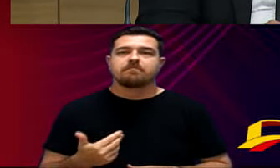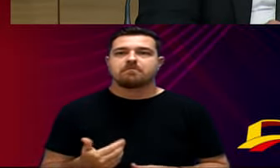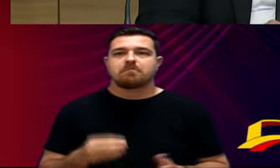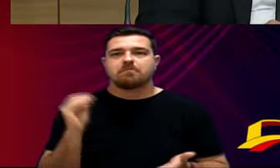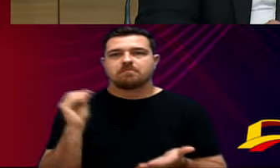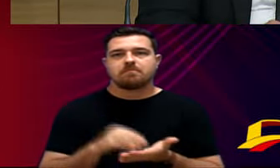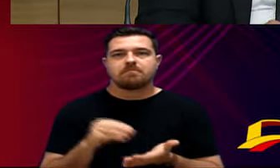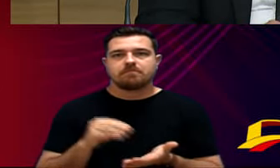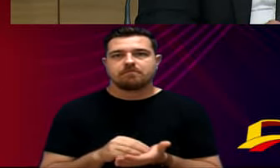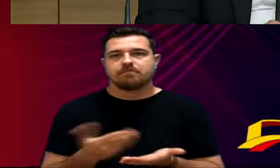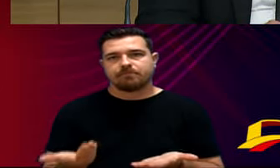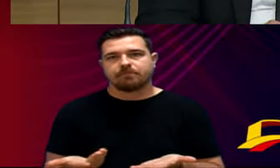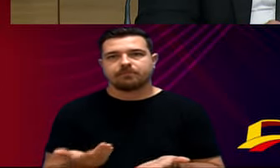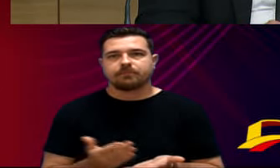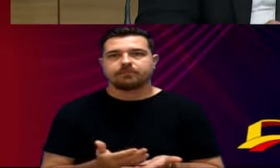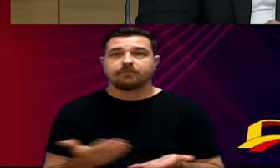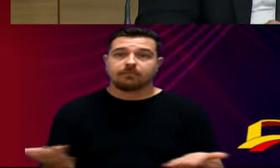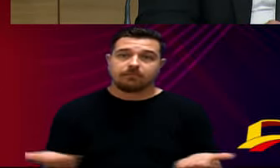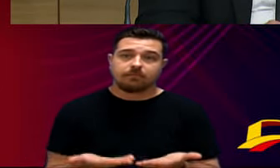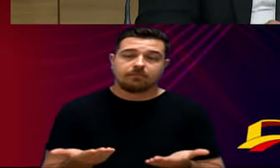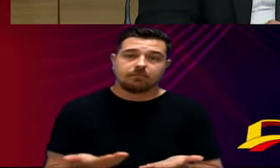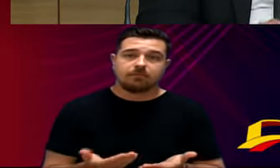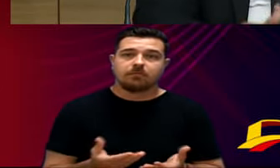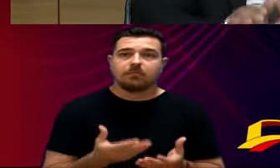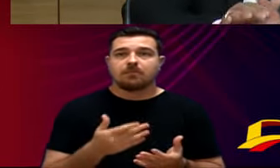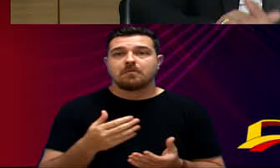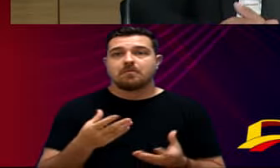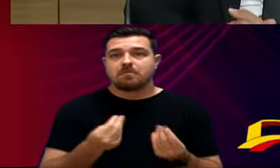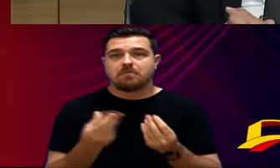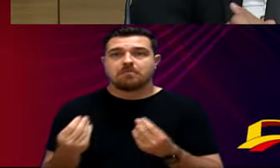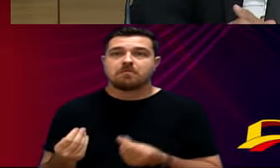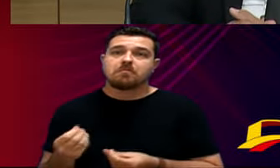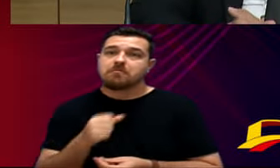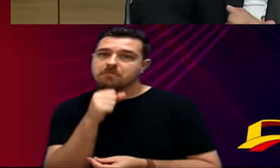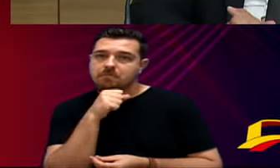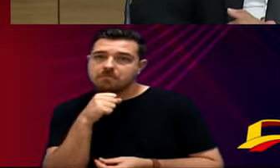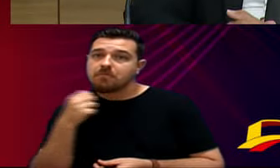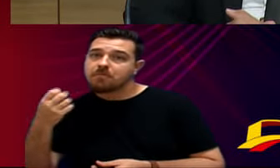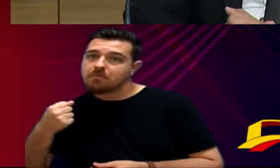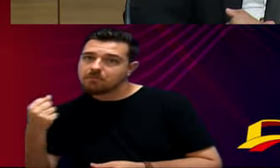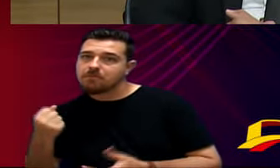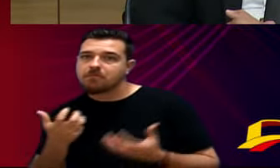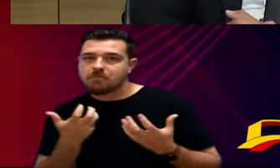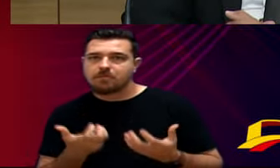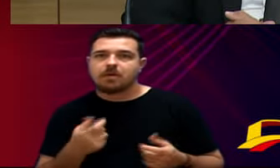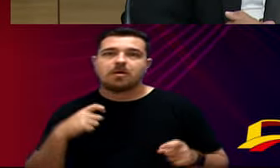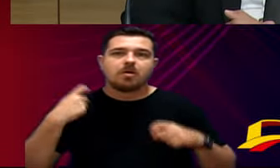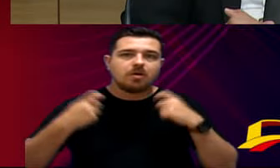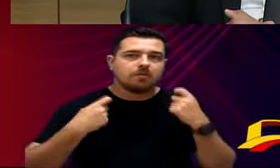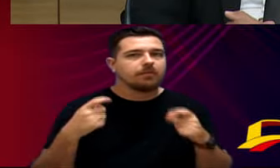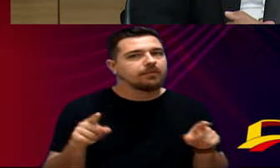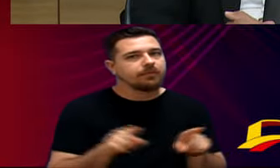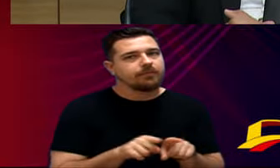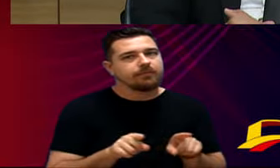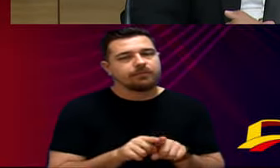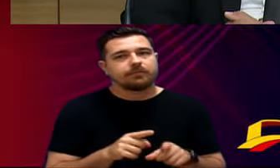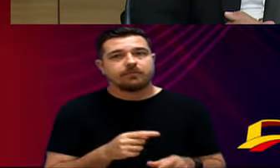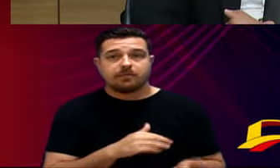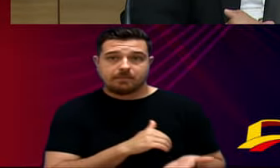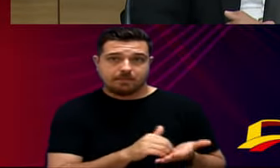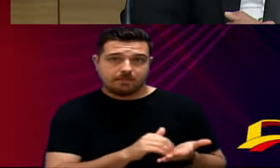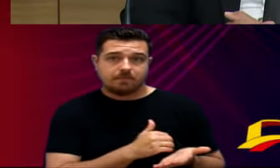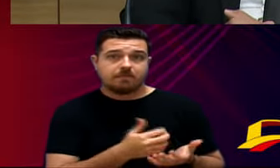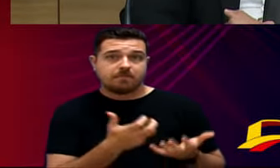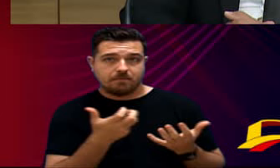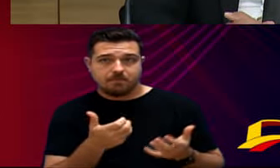não fizeram isso que era para fazer e agora estão para se aposentar Então essa é uma uma preocupação que eu tenho não sei se o secretário tem